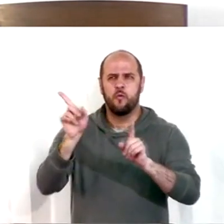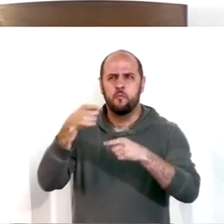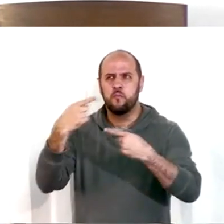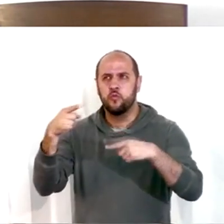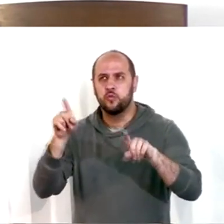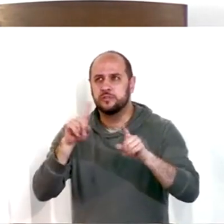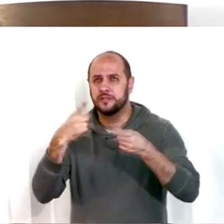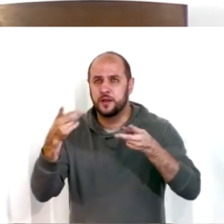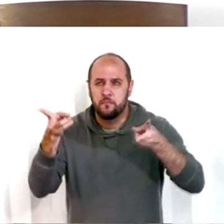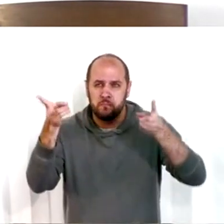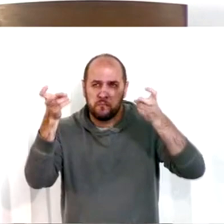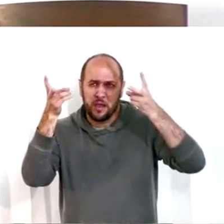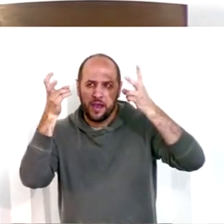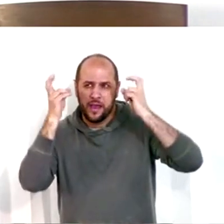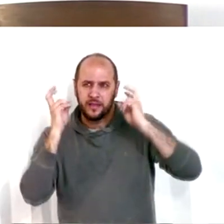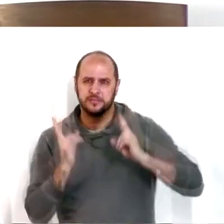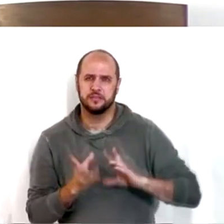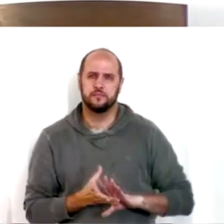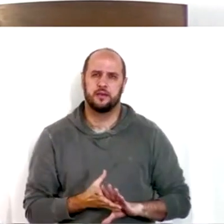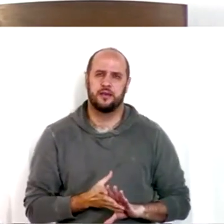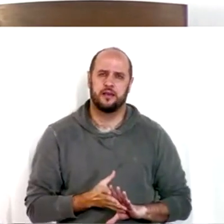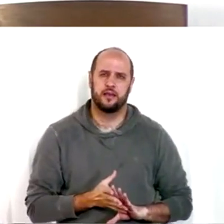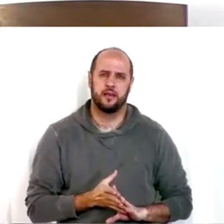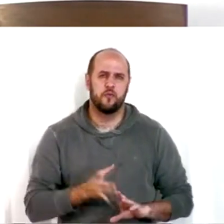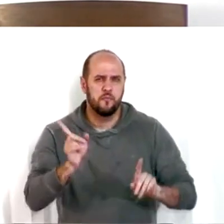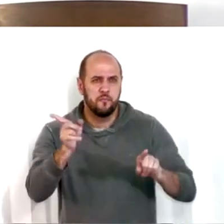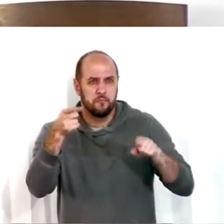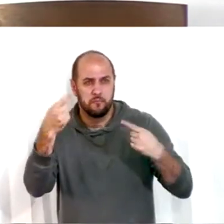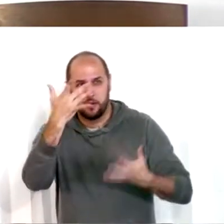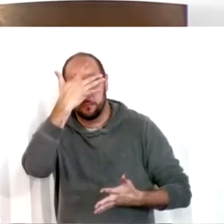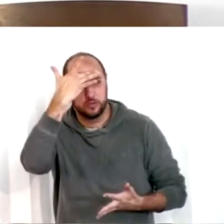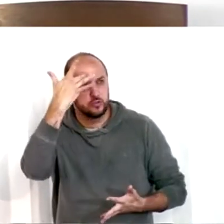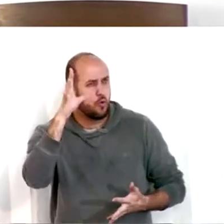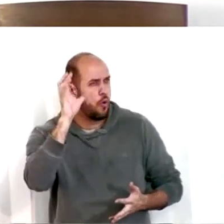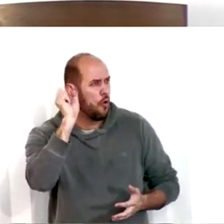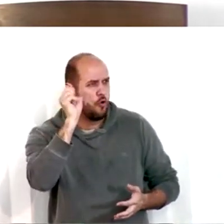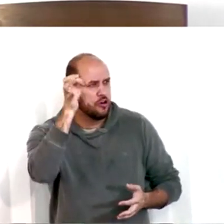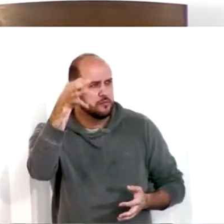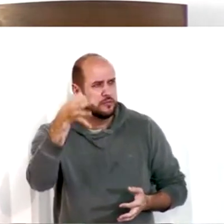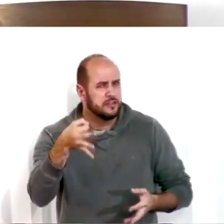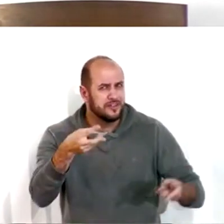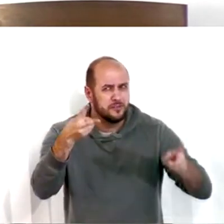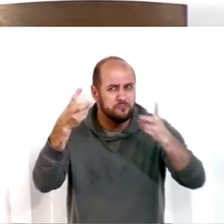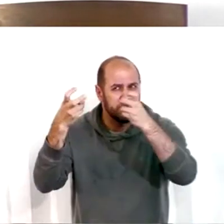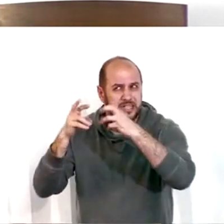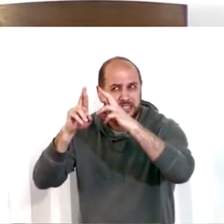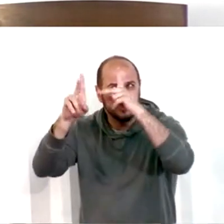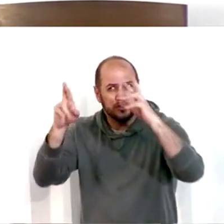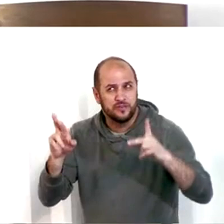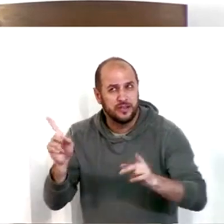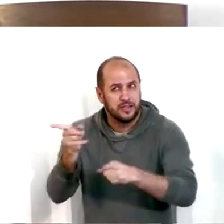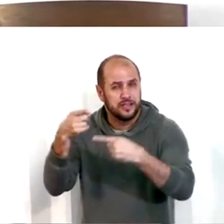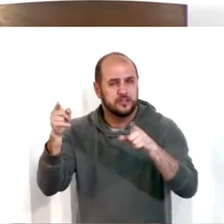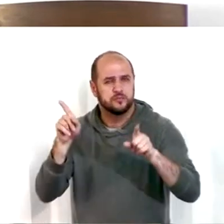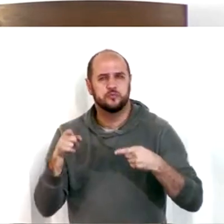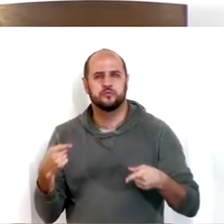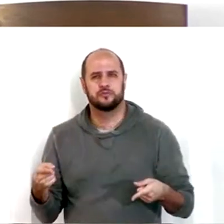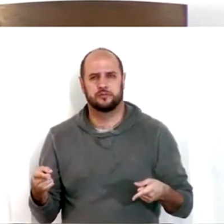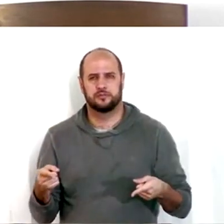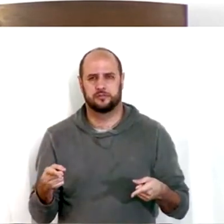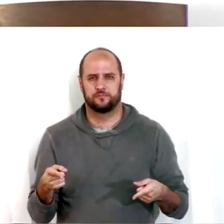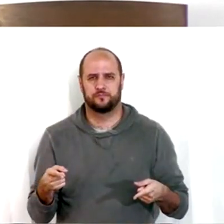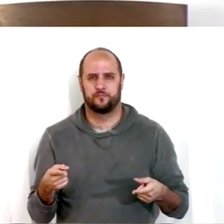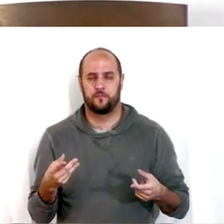os sons. Um ouvido absoluto é capaz de distinguir os tons. Da mesma forma,